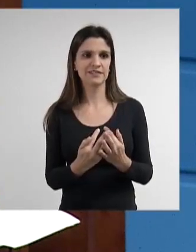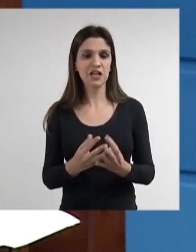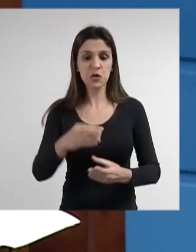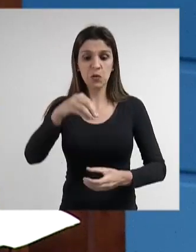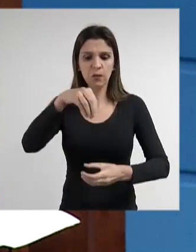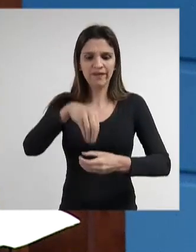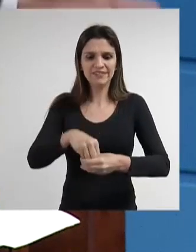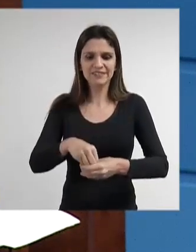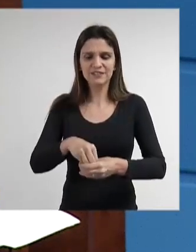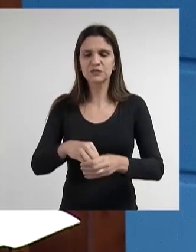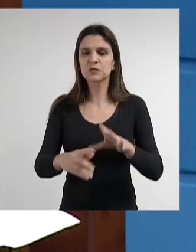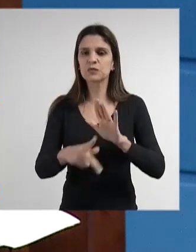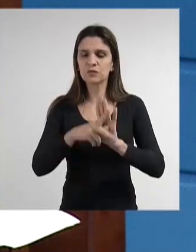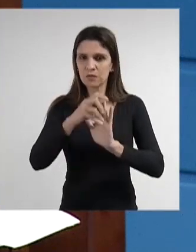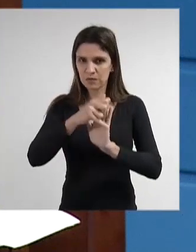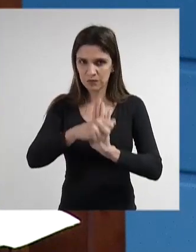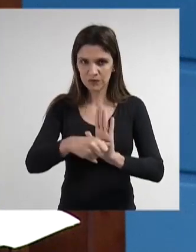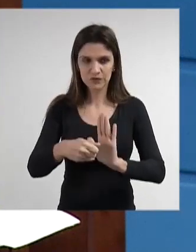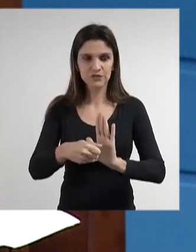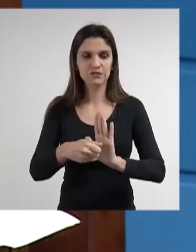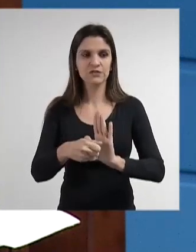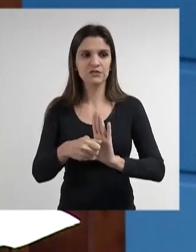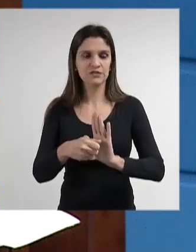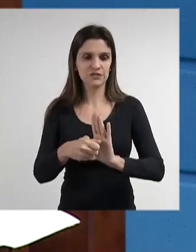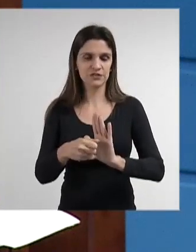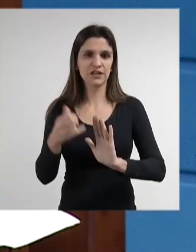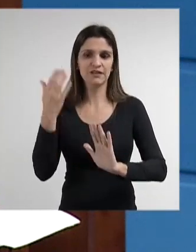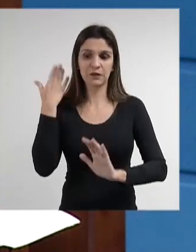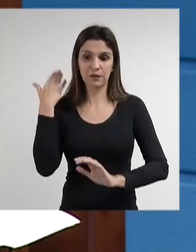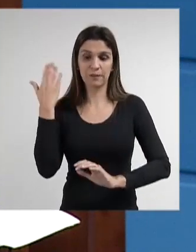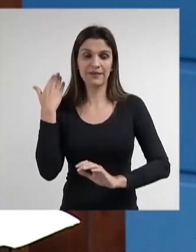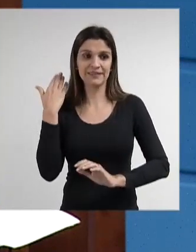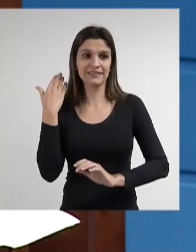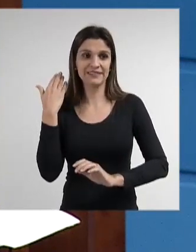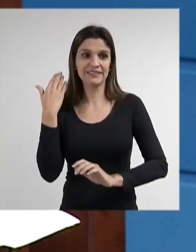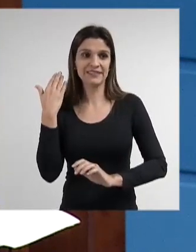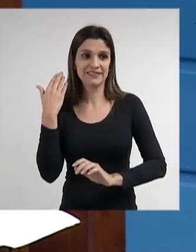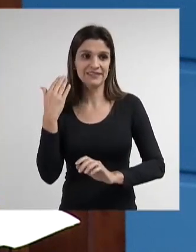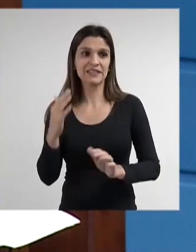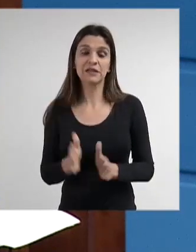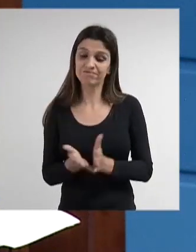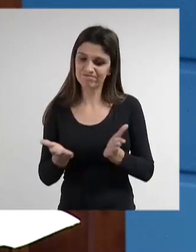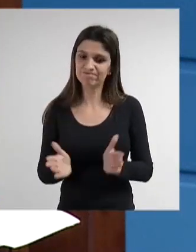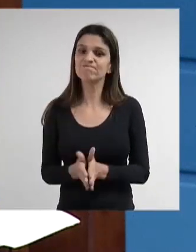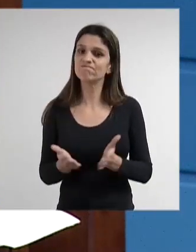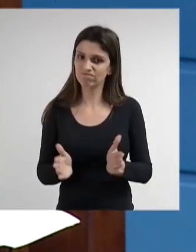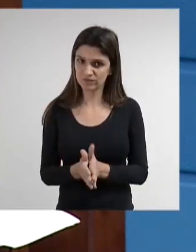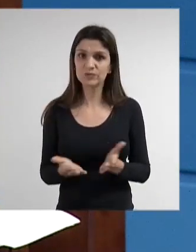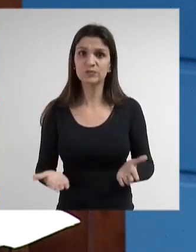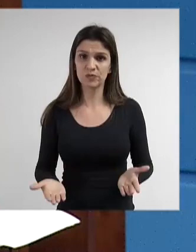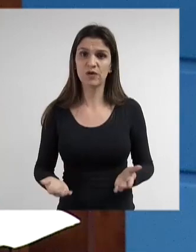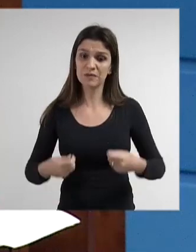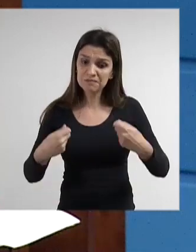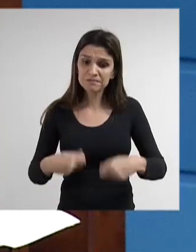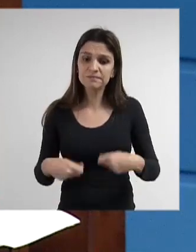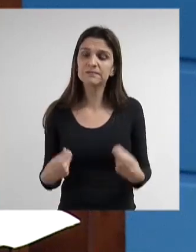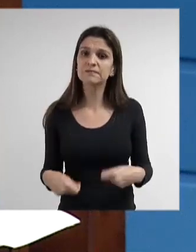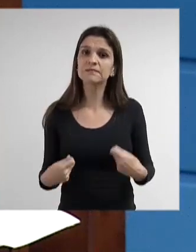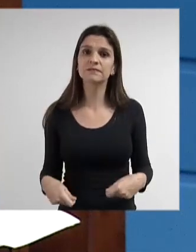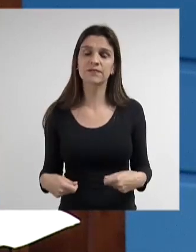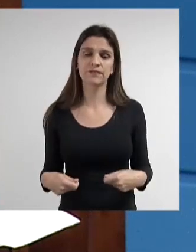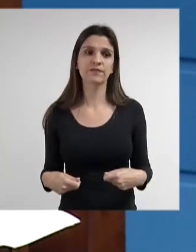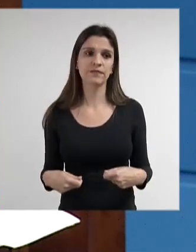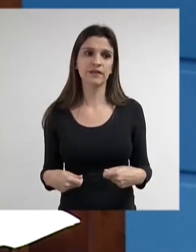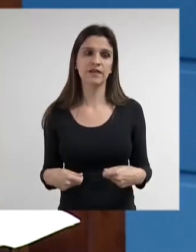programa quando elas estavam numa situação de extrema pobreza, o